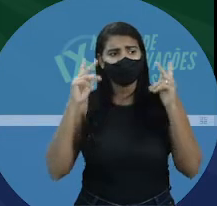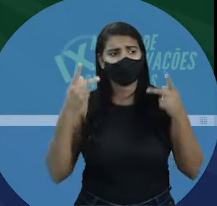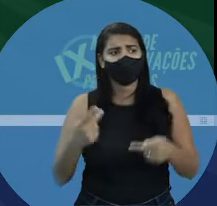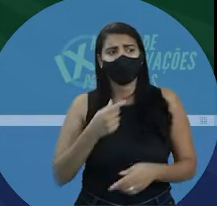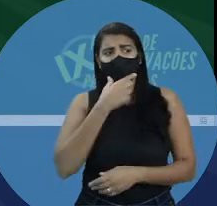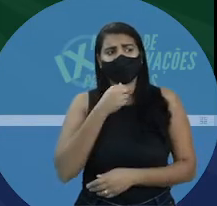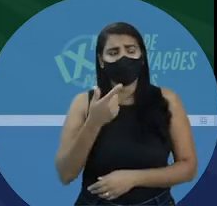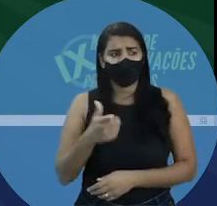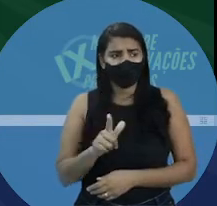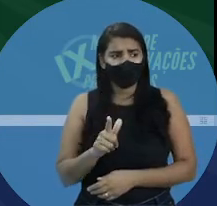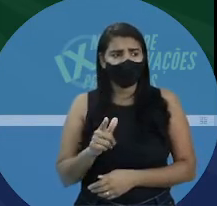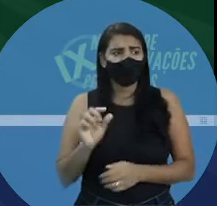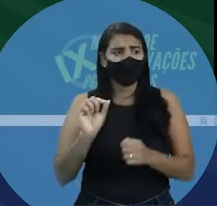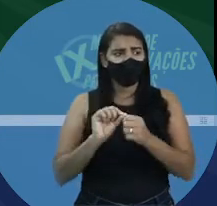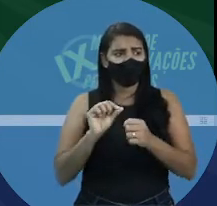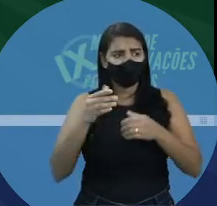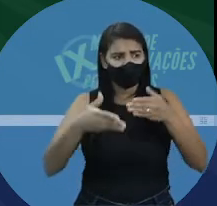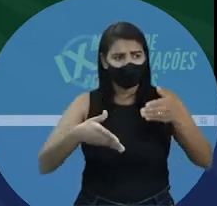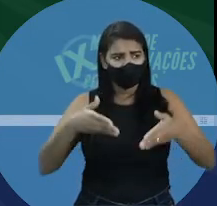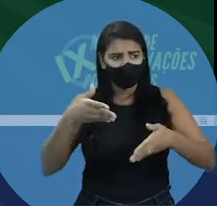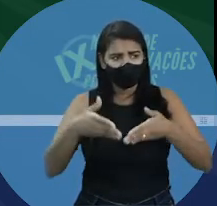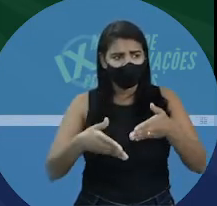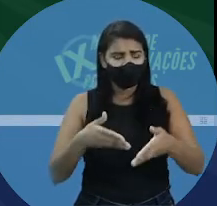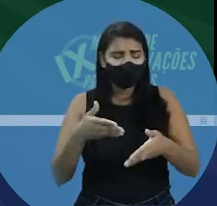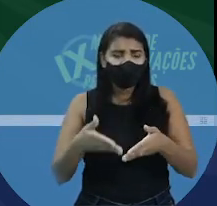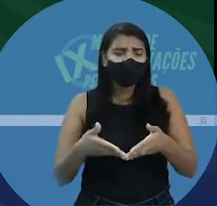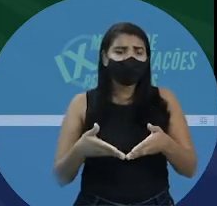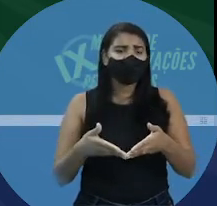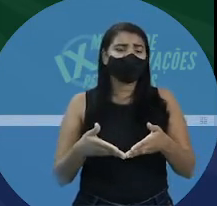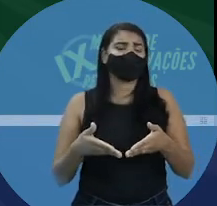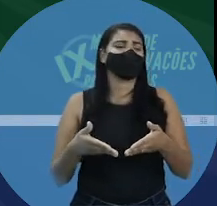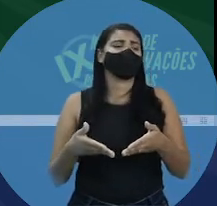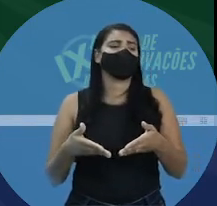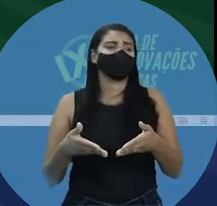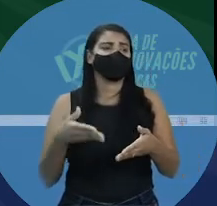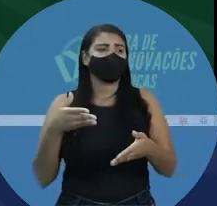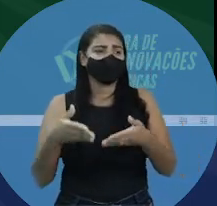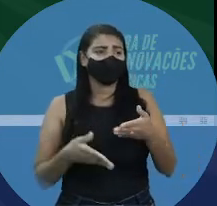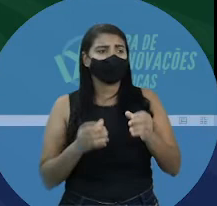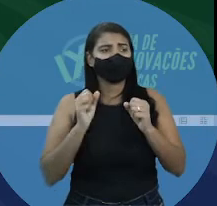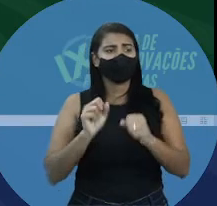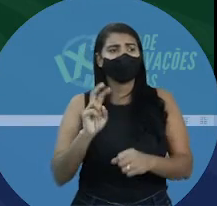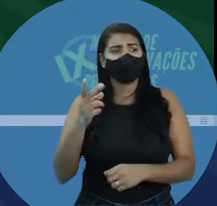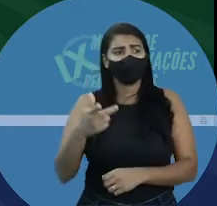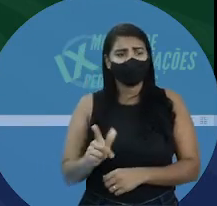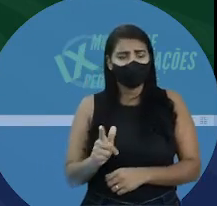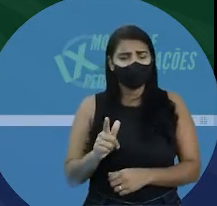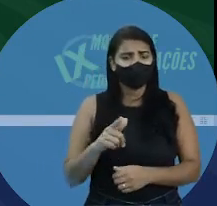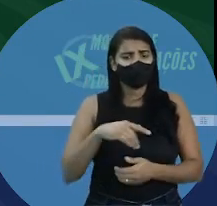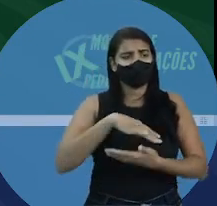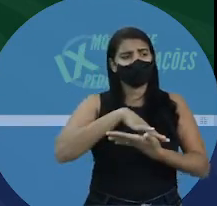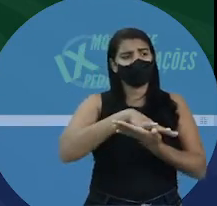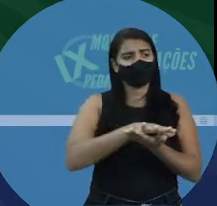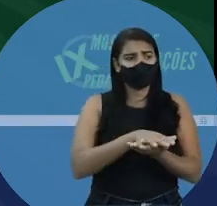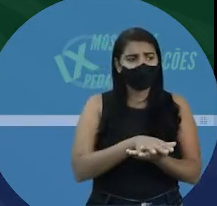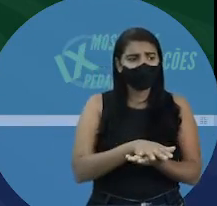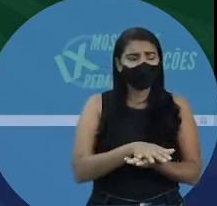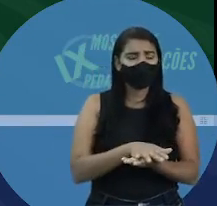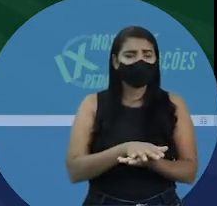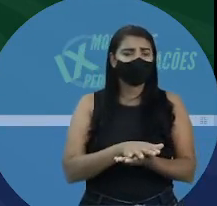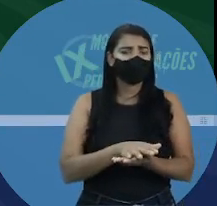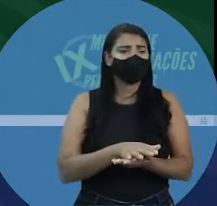assim, que eles fazem parte, que eles interagem, que eles podem ou não causar dano nesses espaços, que eles podem trazer